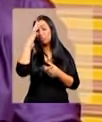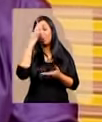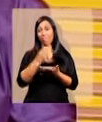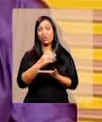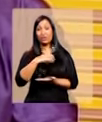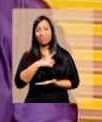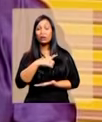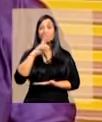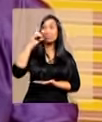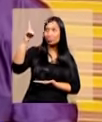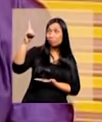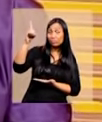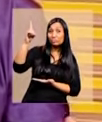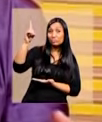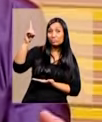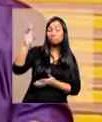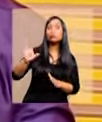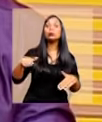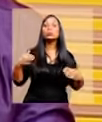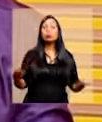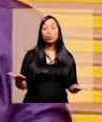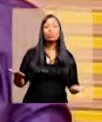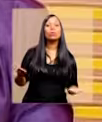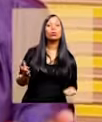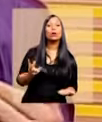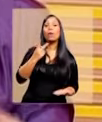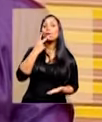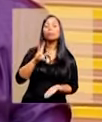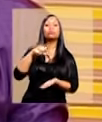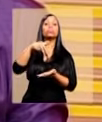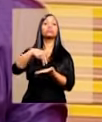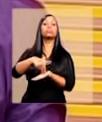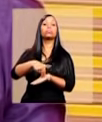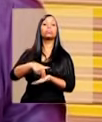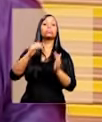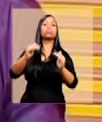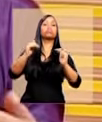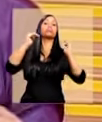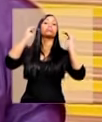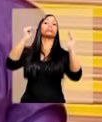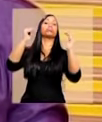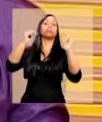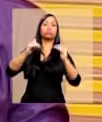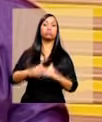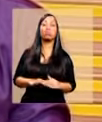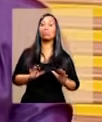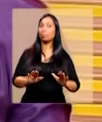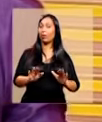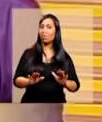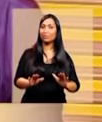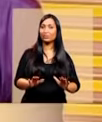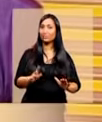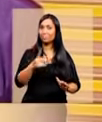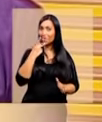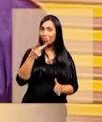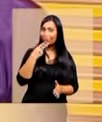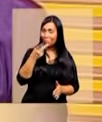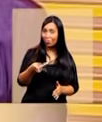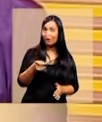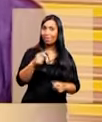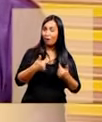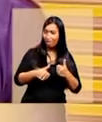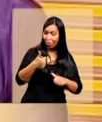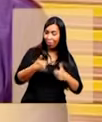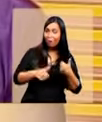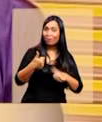ela tem fé, de Deus. Então, ela se coloca numa posição como superior. Quando, na verdade, se a gente for começar